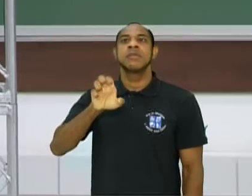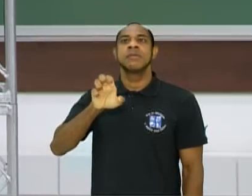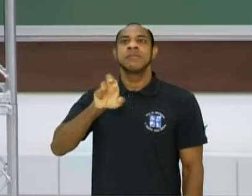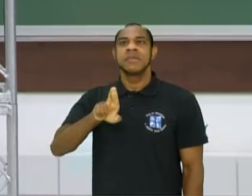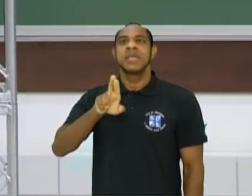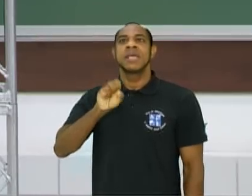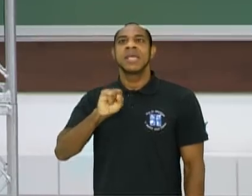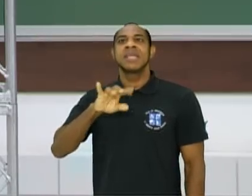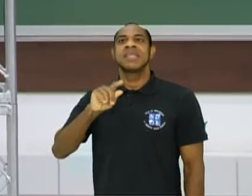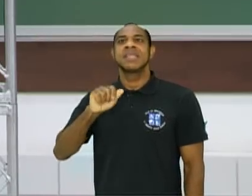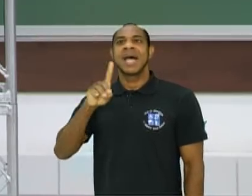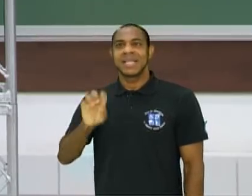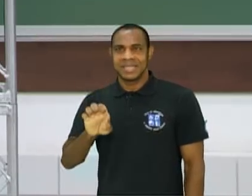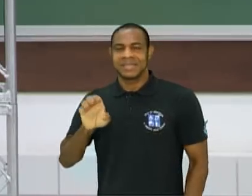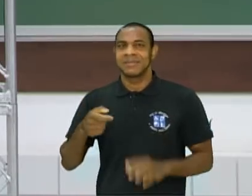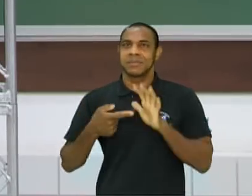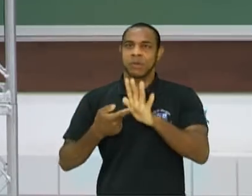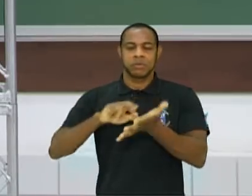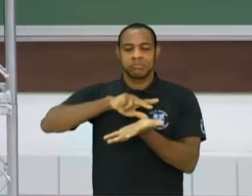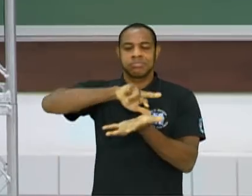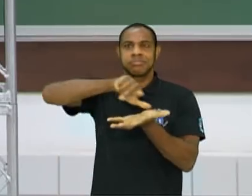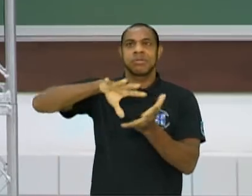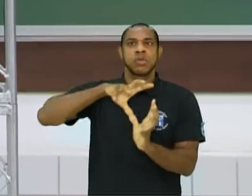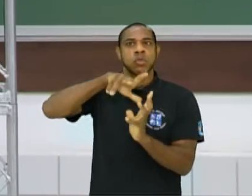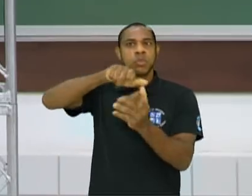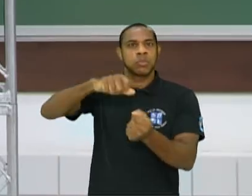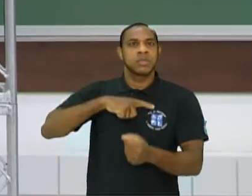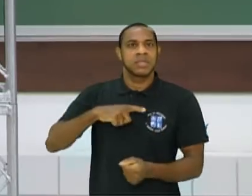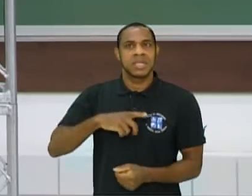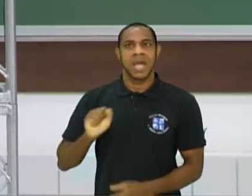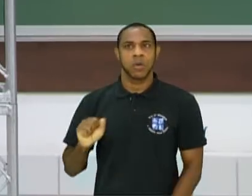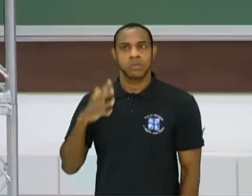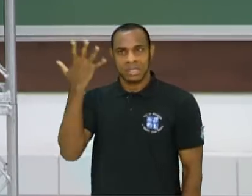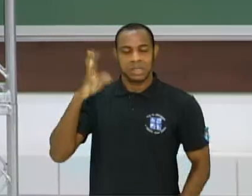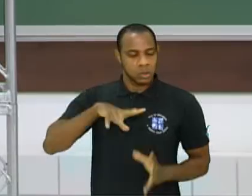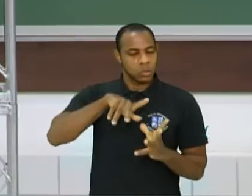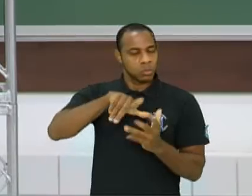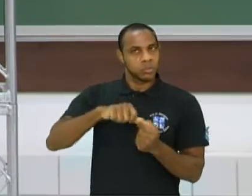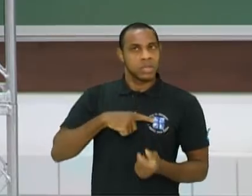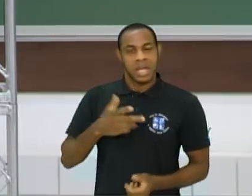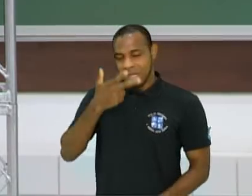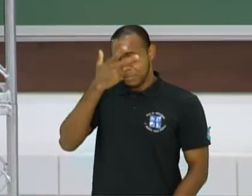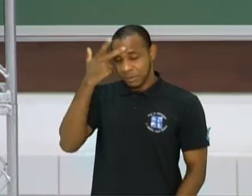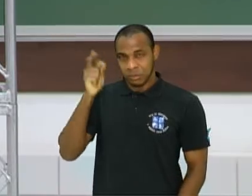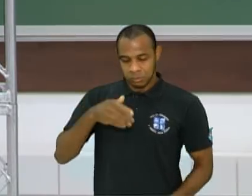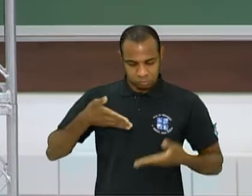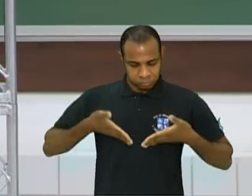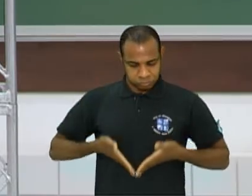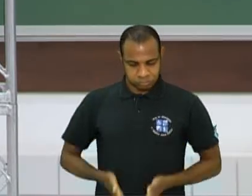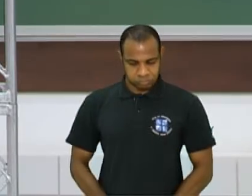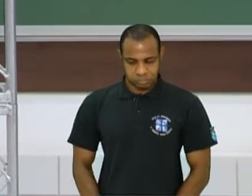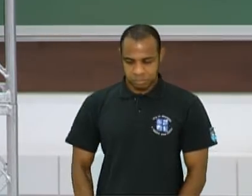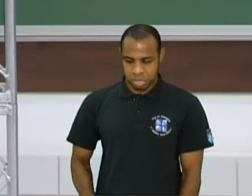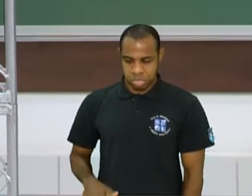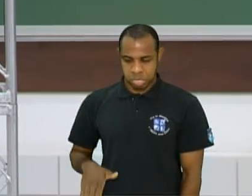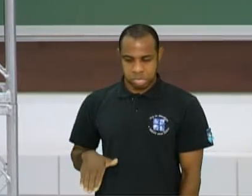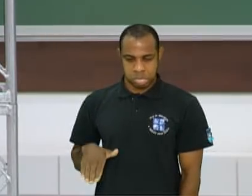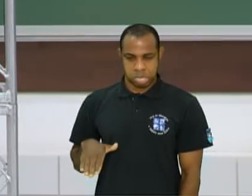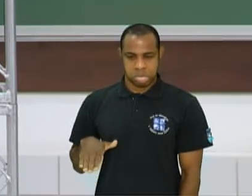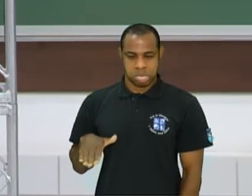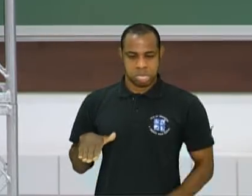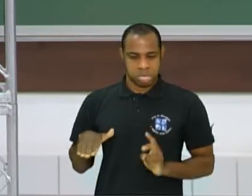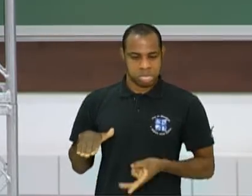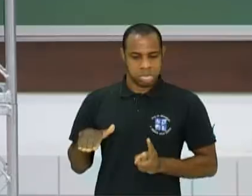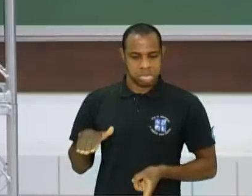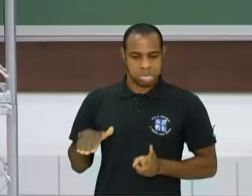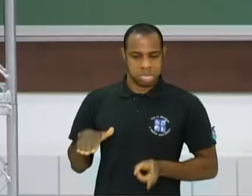ali na imagem? Que essa diversidade ela acontece no mundo todo, porque as pessoas não nascem e passam a vida toda no lugar onde